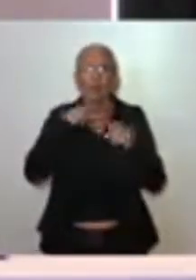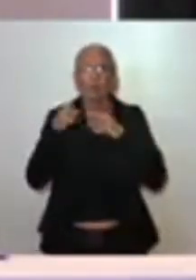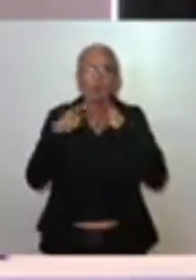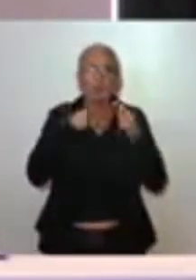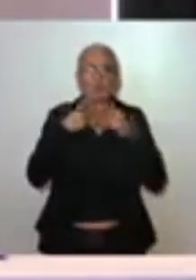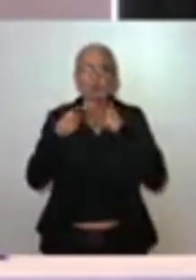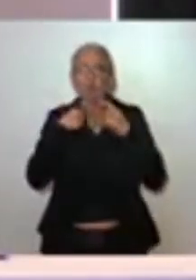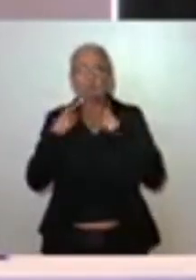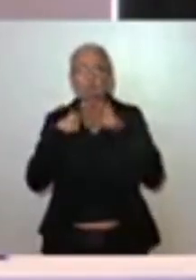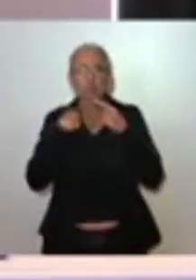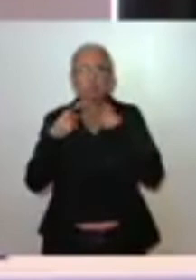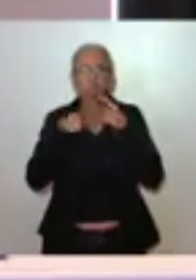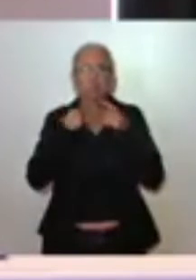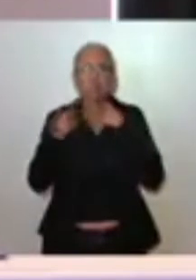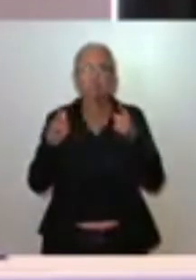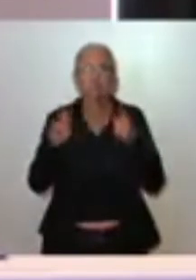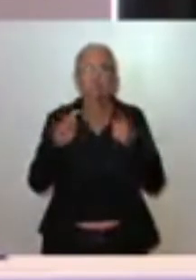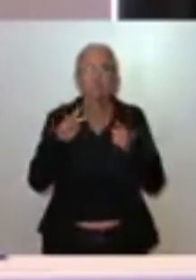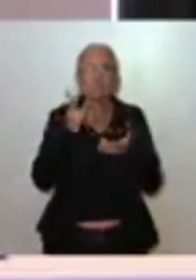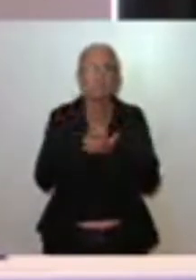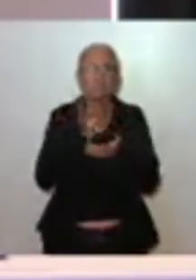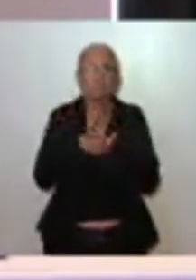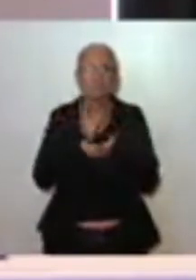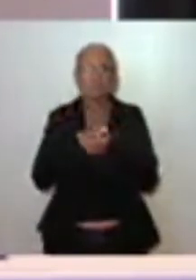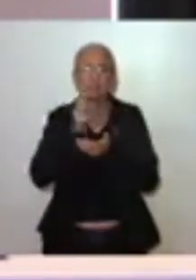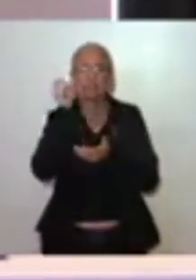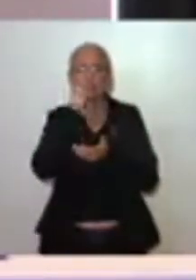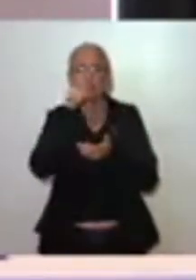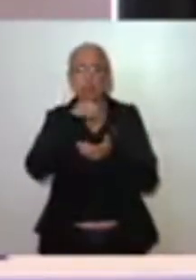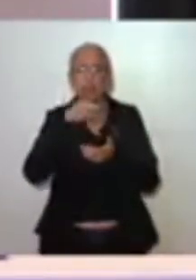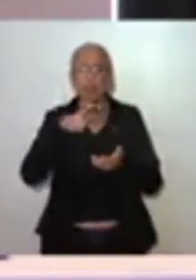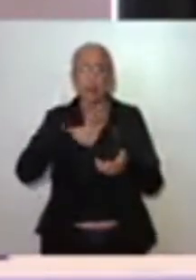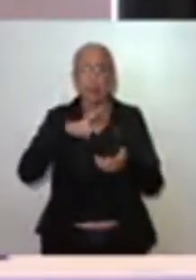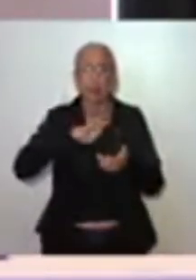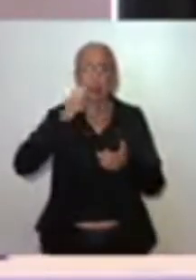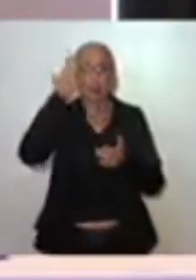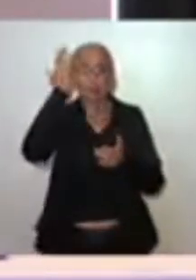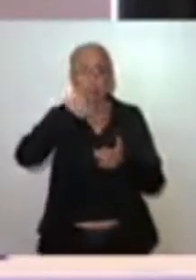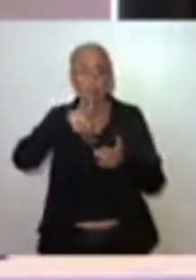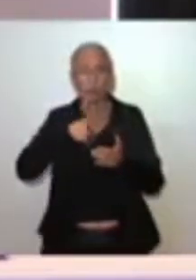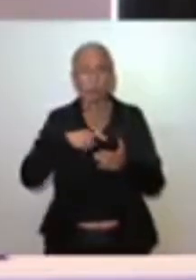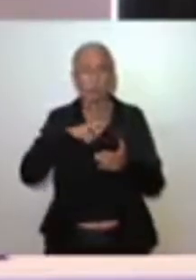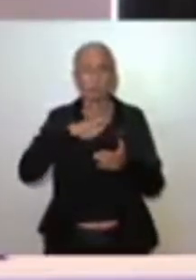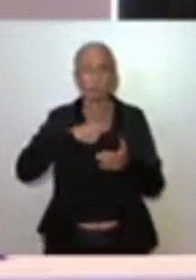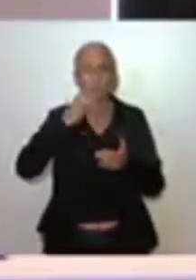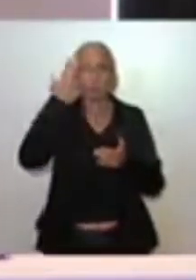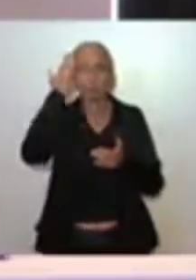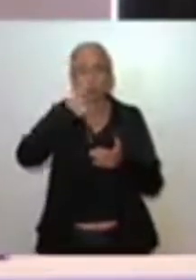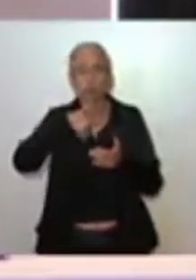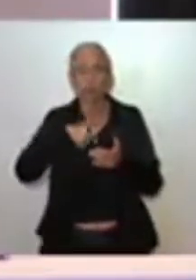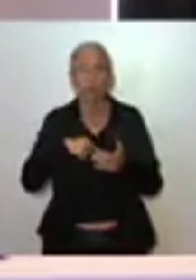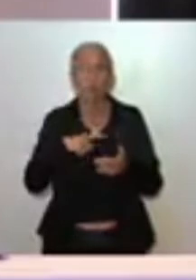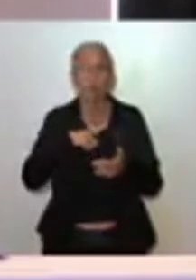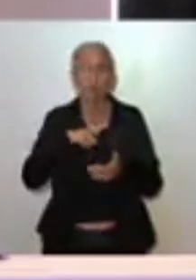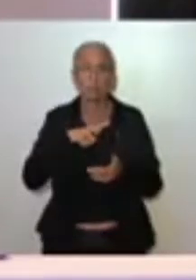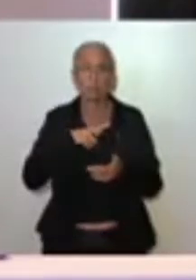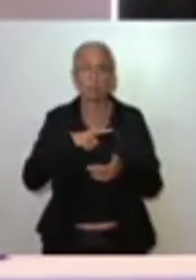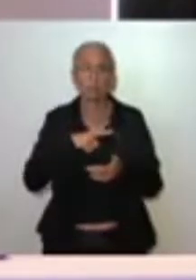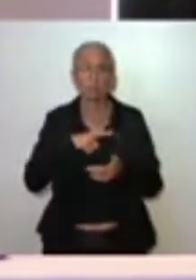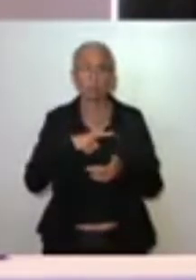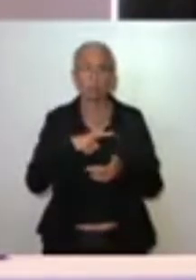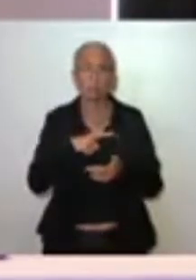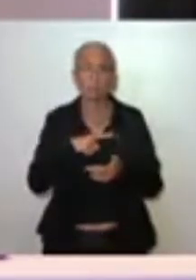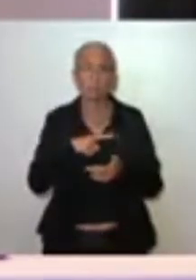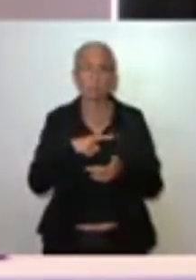justifica e sempre se valendo de mentiras eu tenho provas eu tenho provas aí pé gente vô Cadê a prova não tem